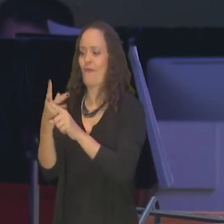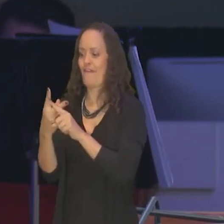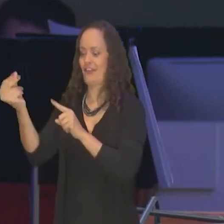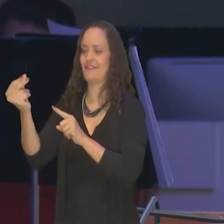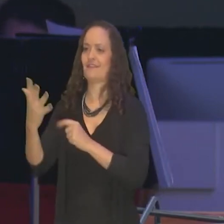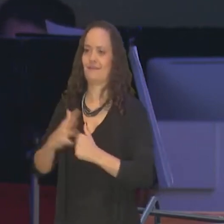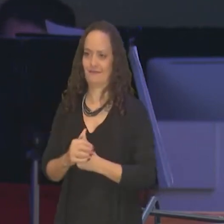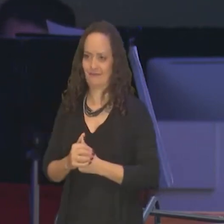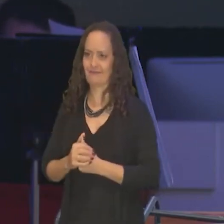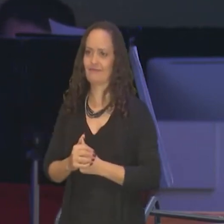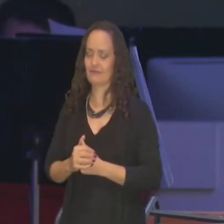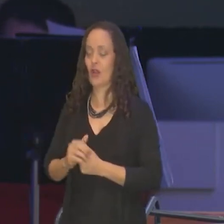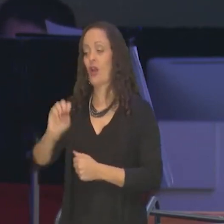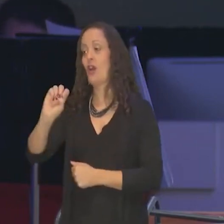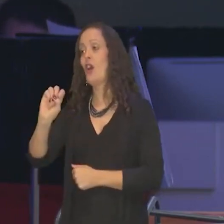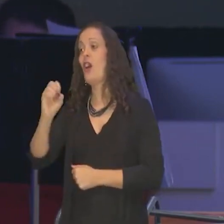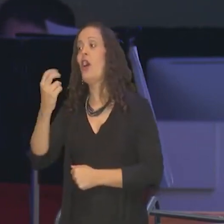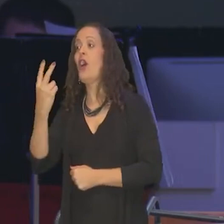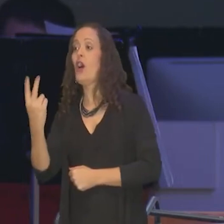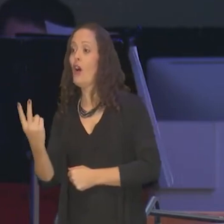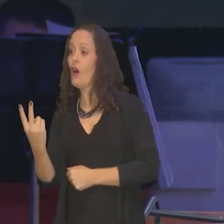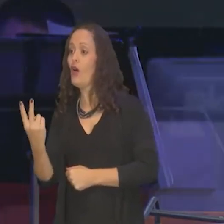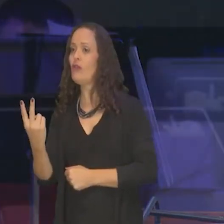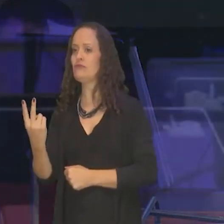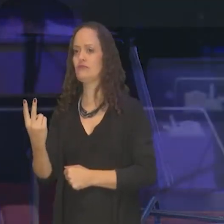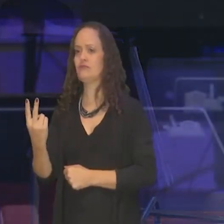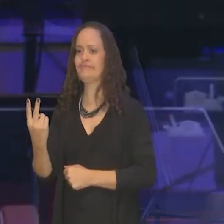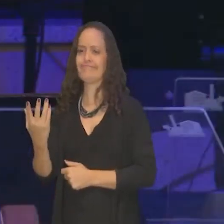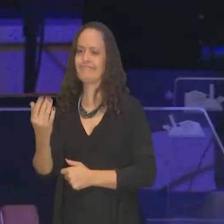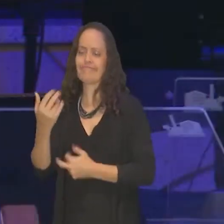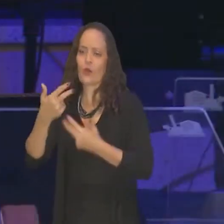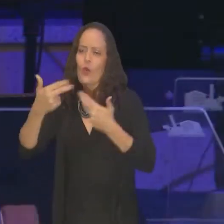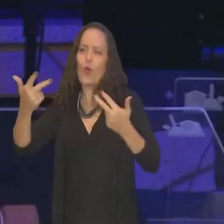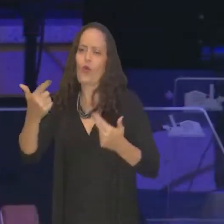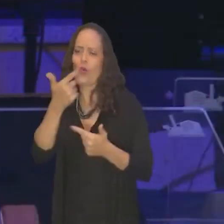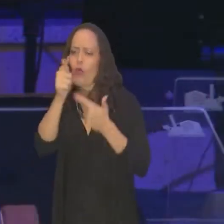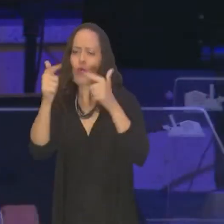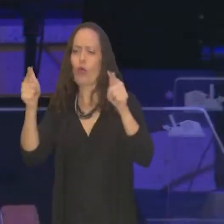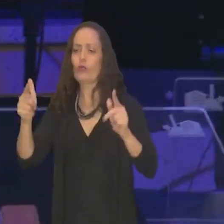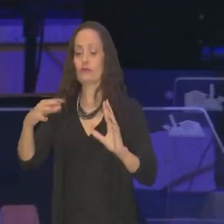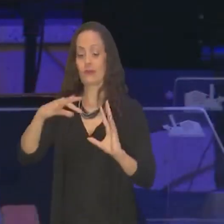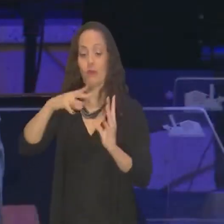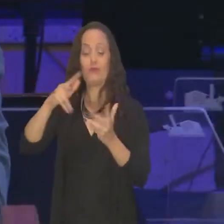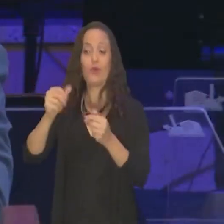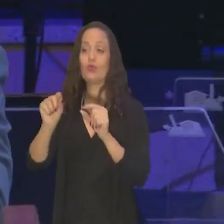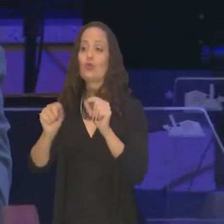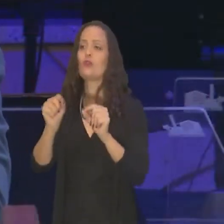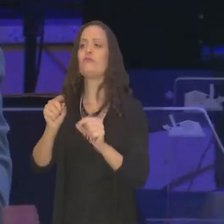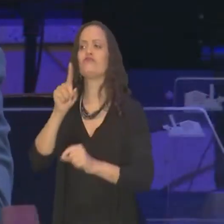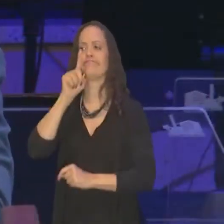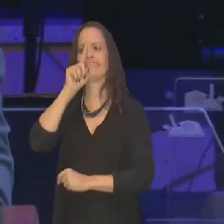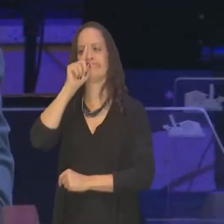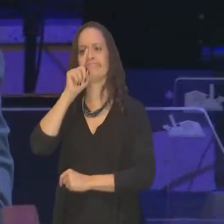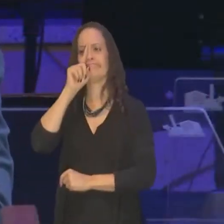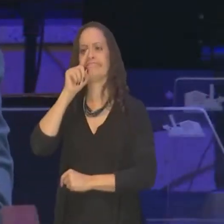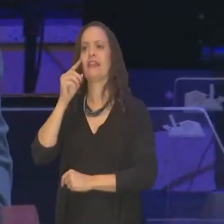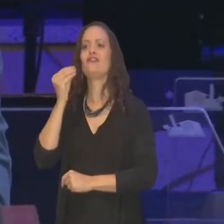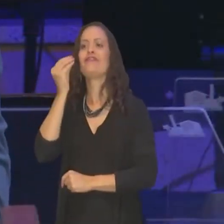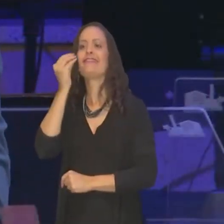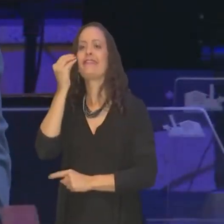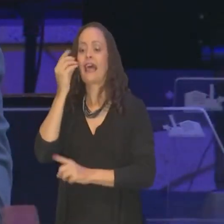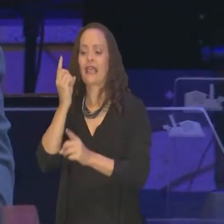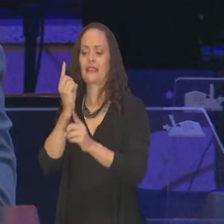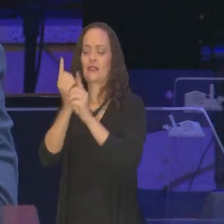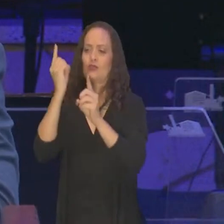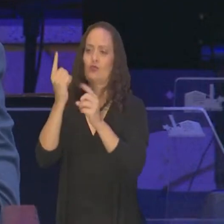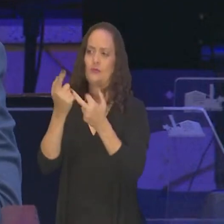da pessoa. Ou seja, este é um mundo muito complicado, muito complexo e muito perigoso.